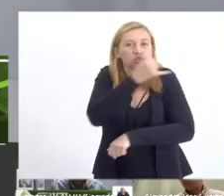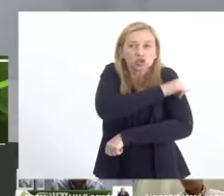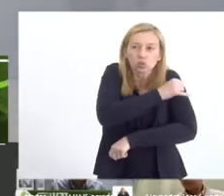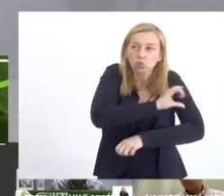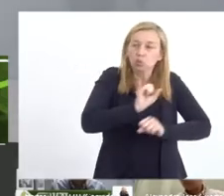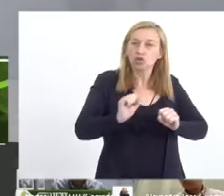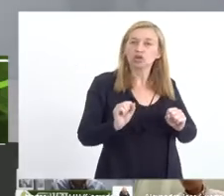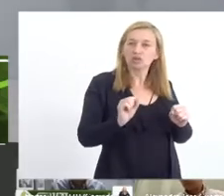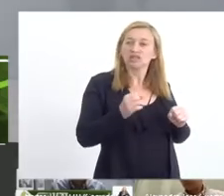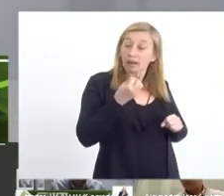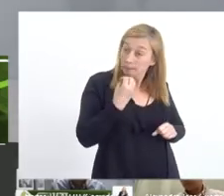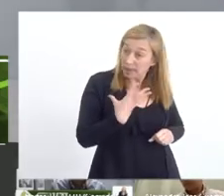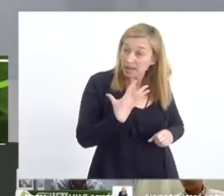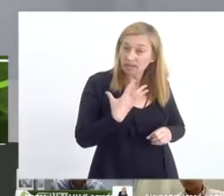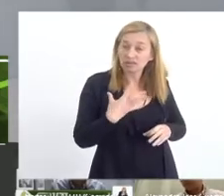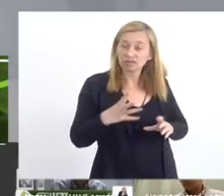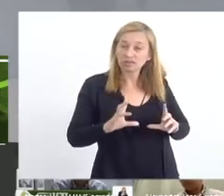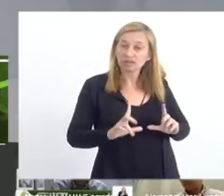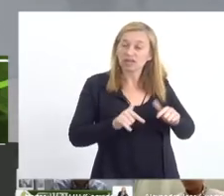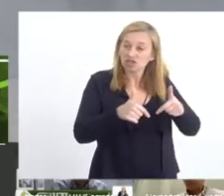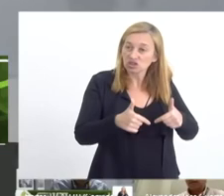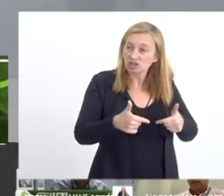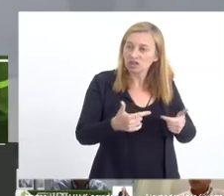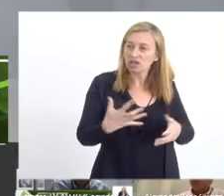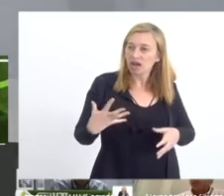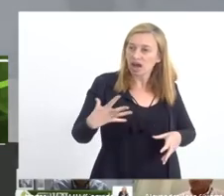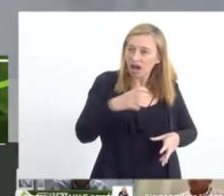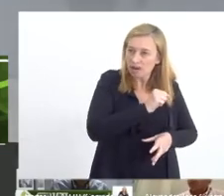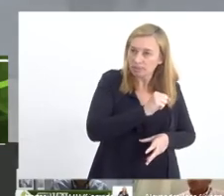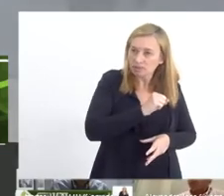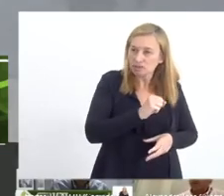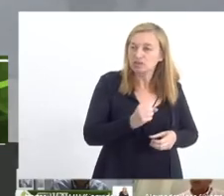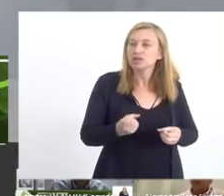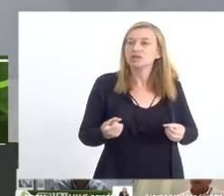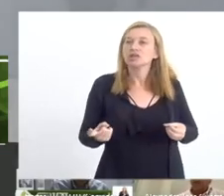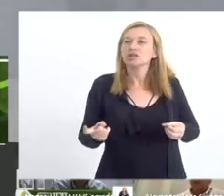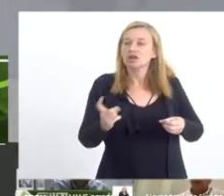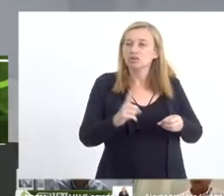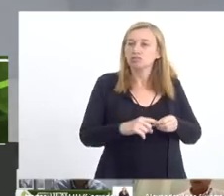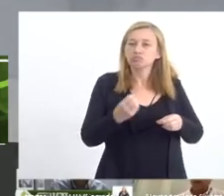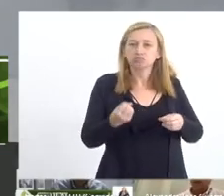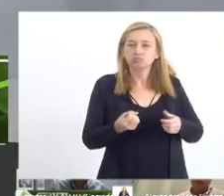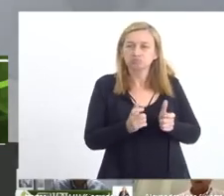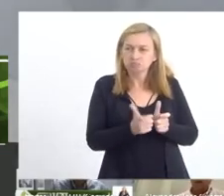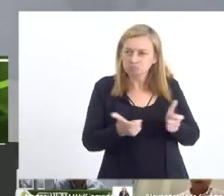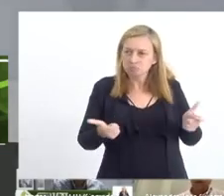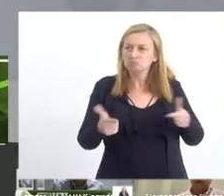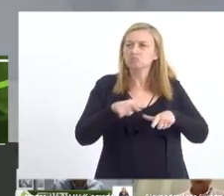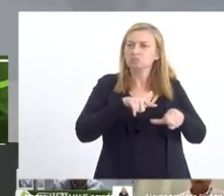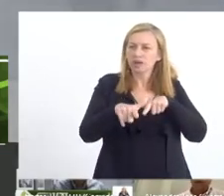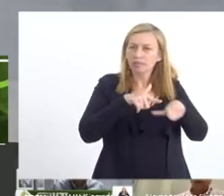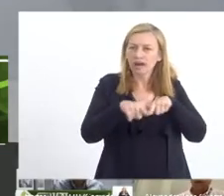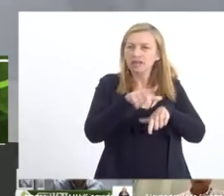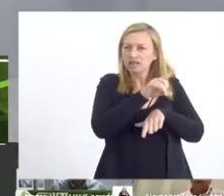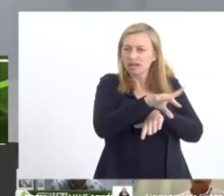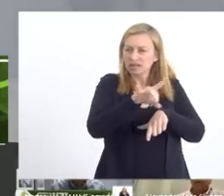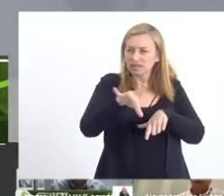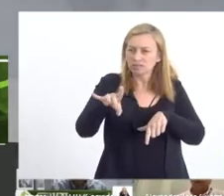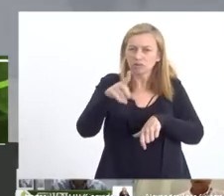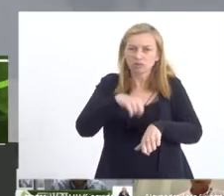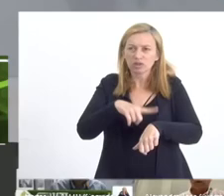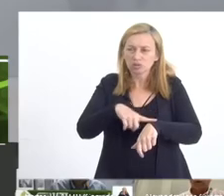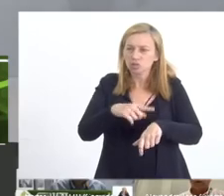posicione bem, se posicione rápido, e aqui a aeroporto está fazendo bastante trabalho. Para dar uma ordem de